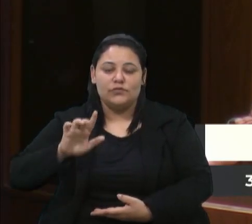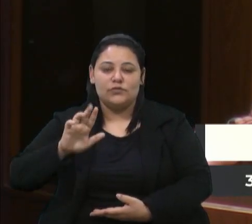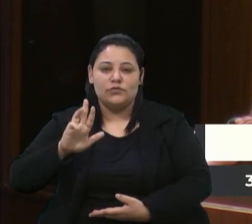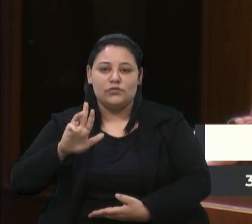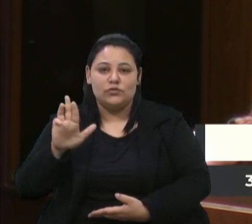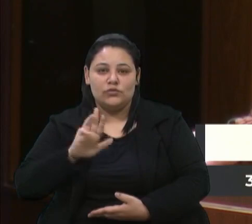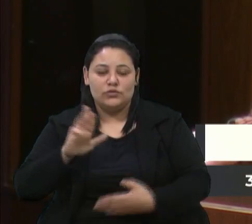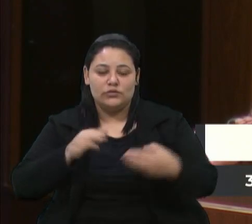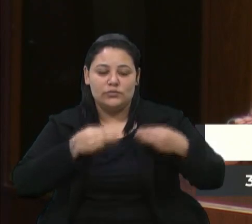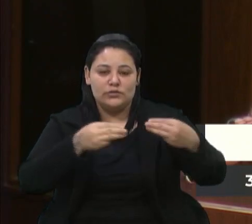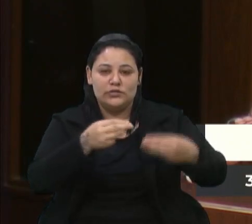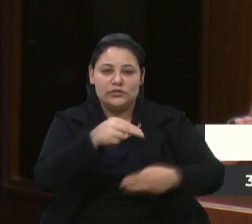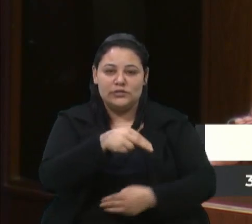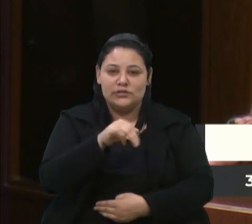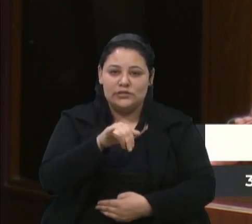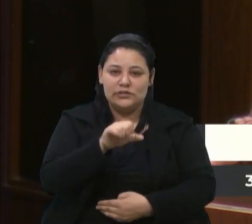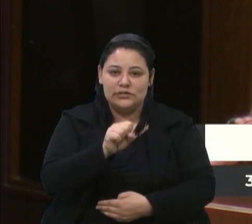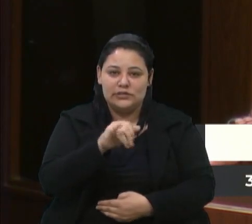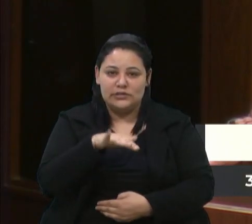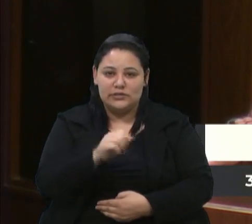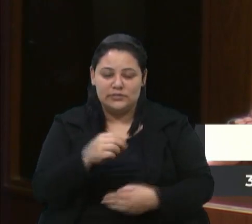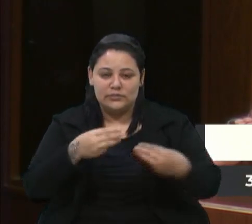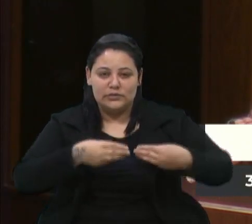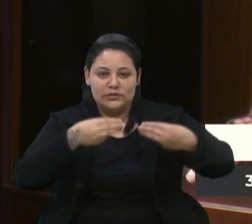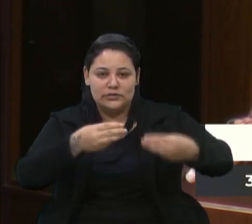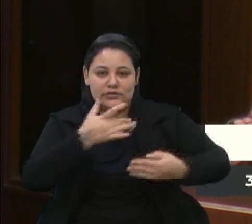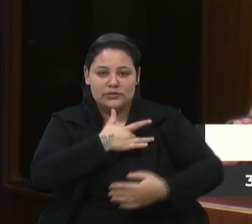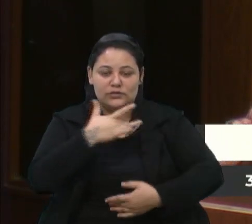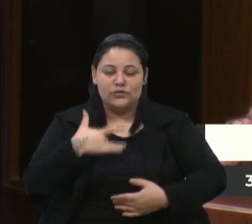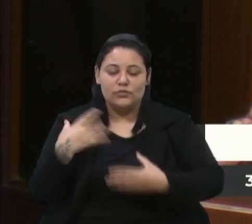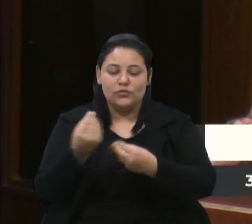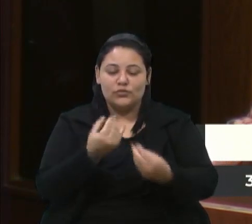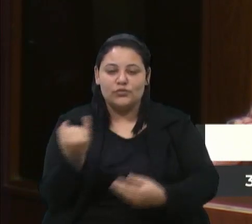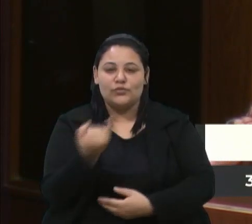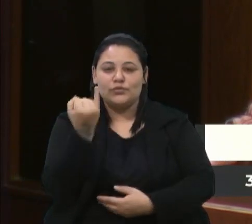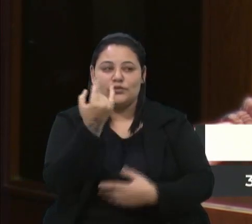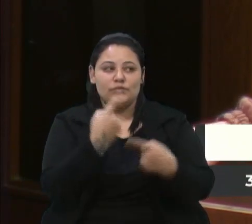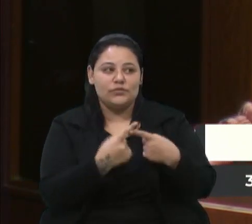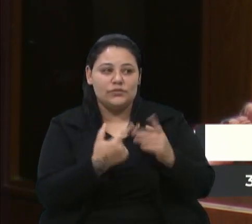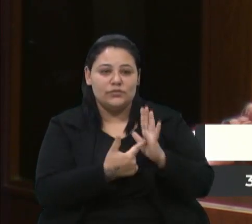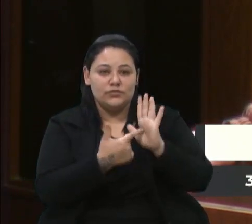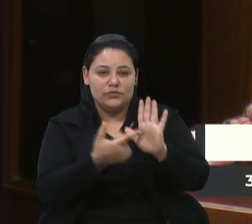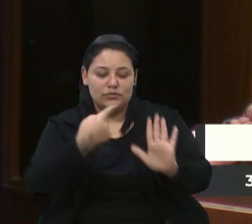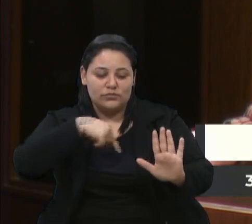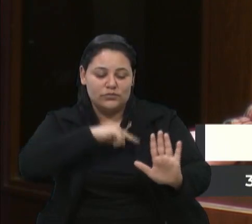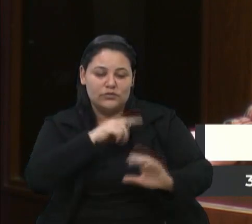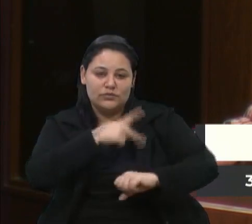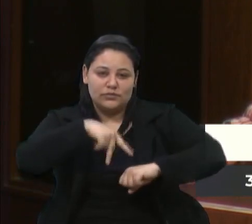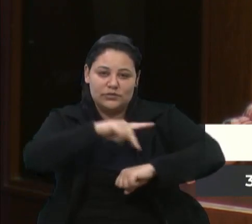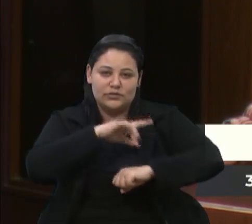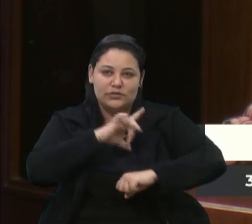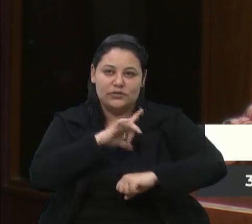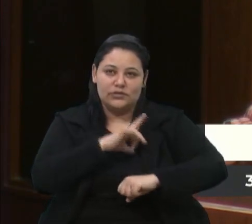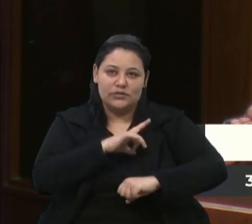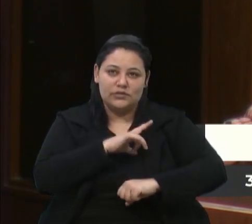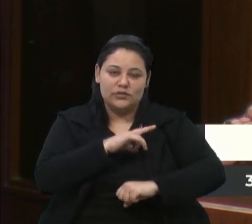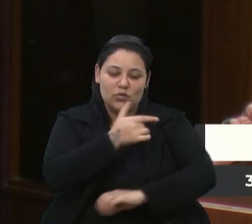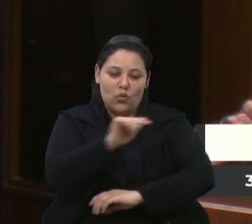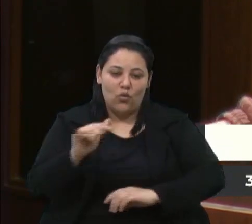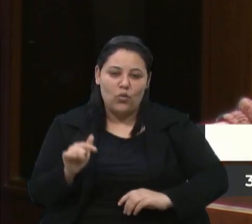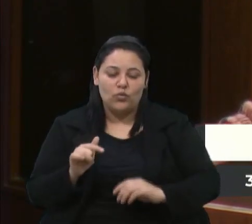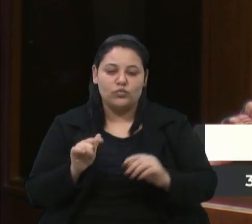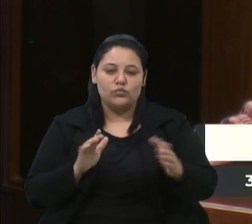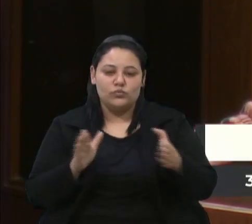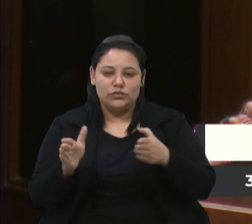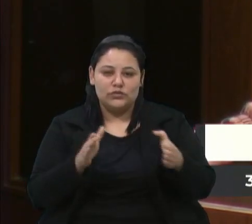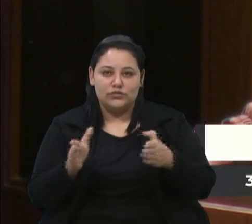da Saúde. E isso é muito importante, porque mostra que o nosso país passa por um outro período, um